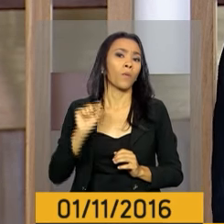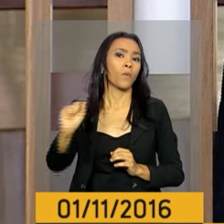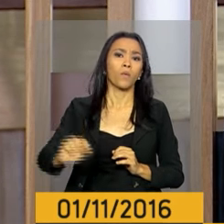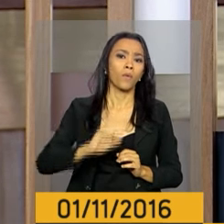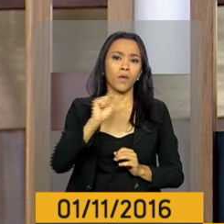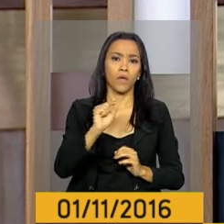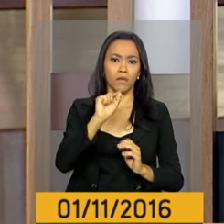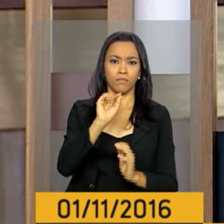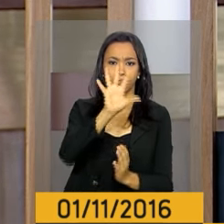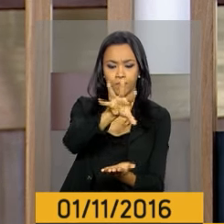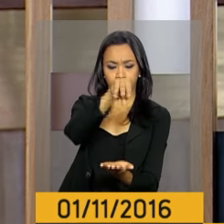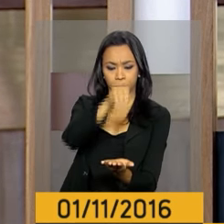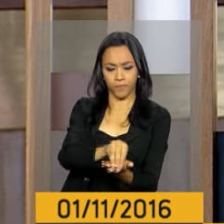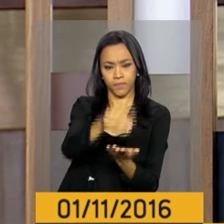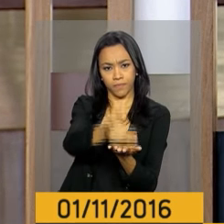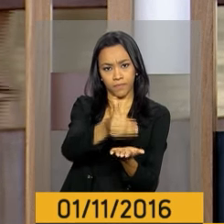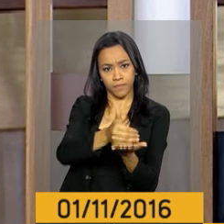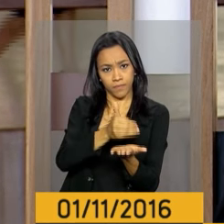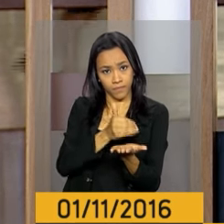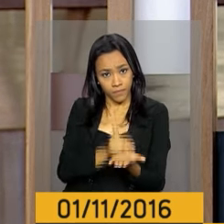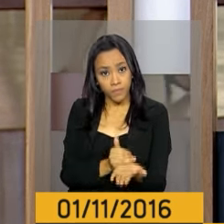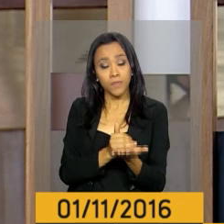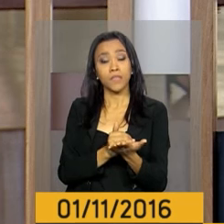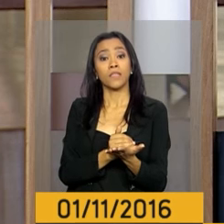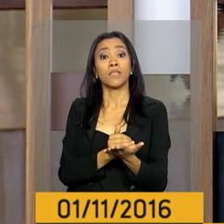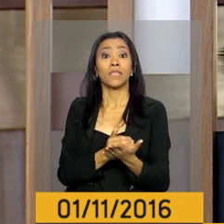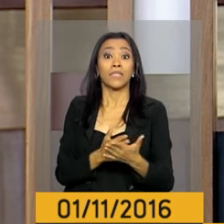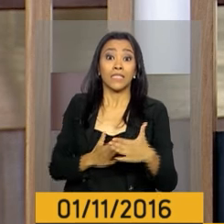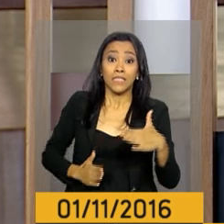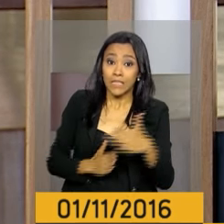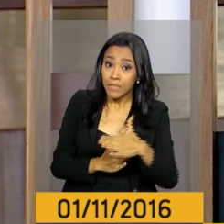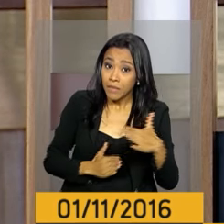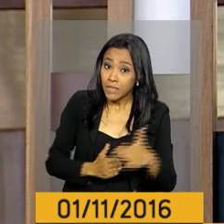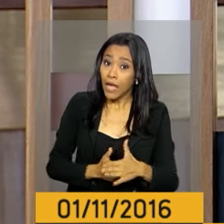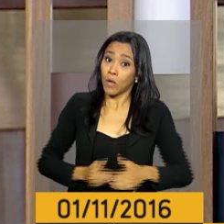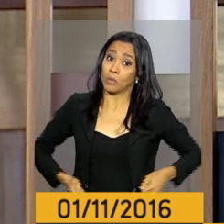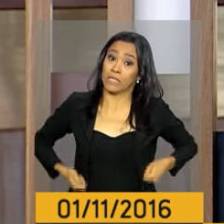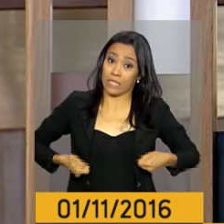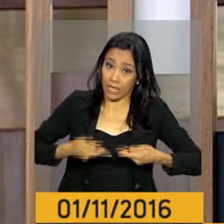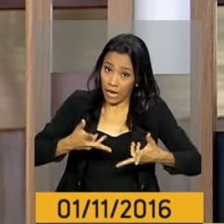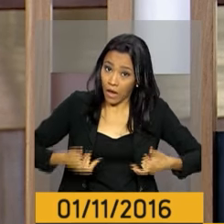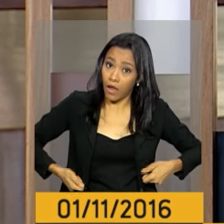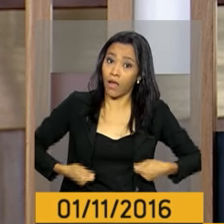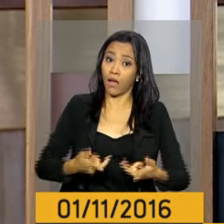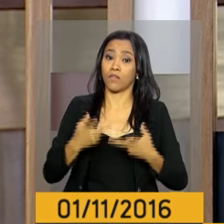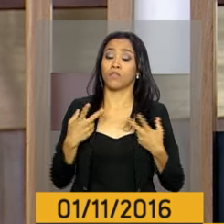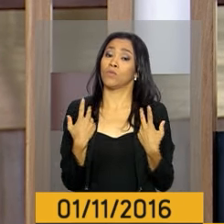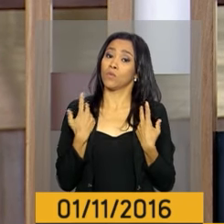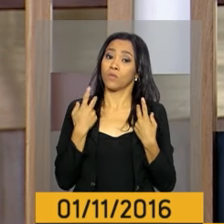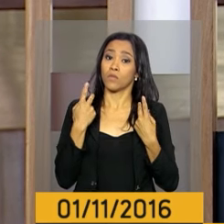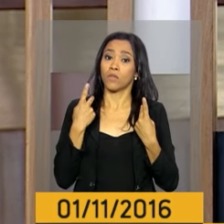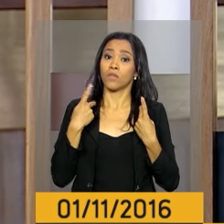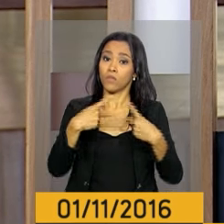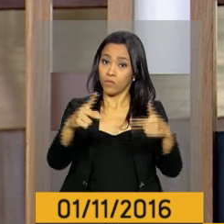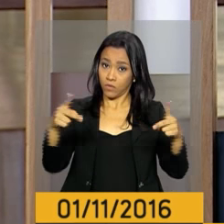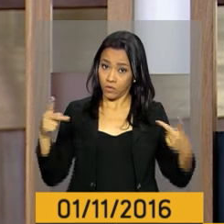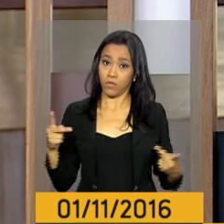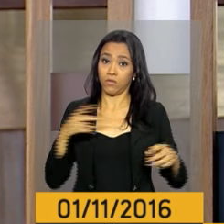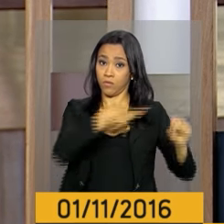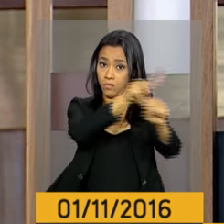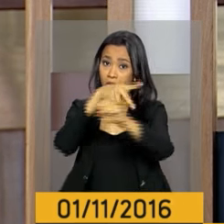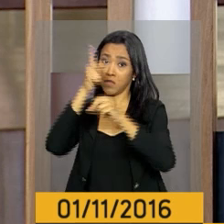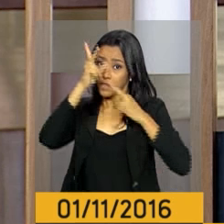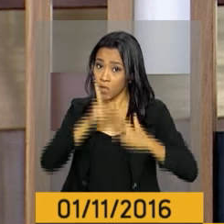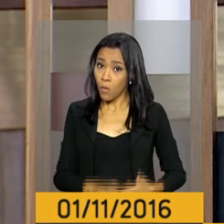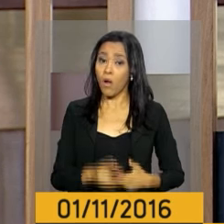dimensionar as suas despesas de acordo com a sua receita, de alguma maneira, aquilo que estamos fazendo no nosso